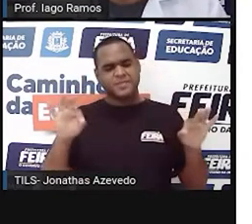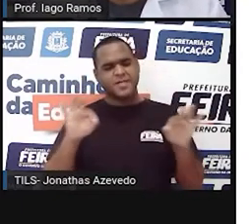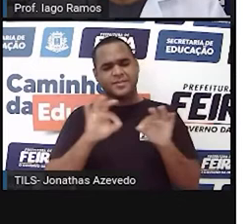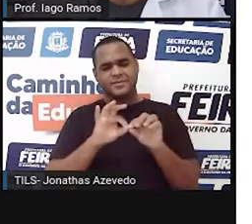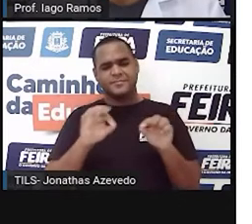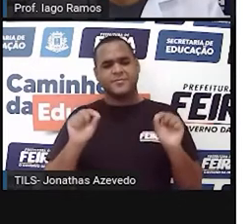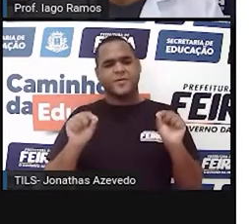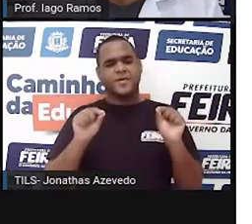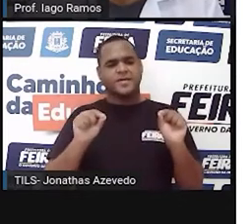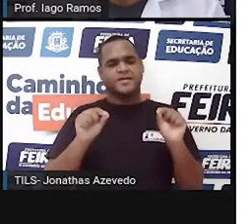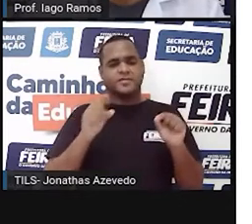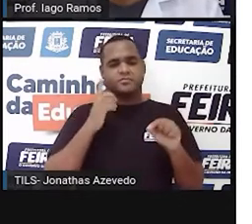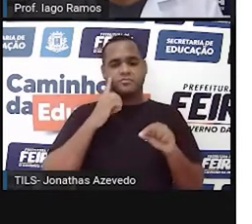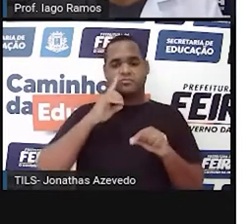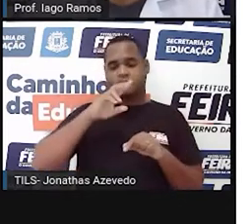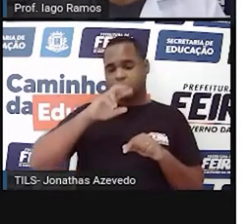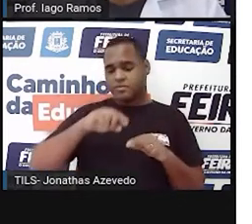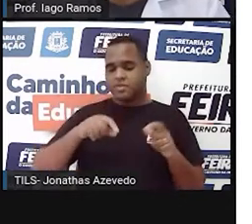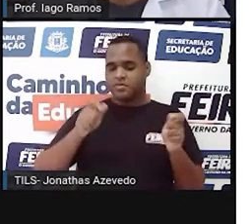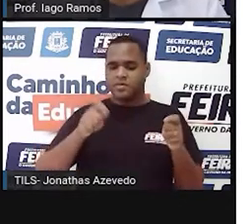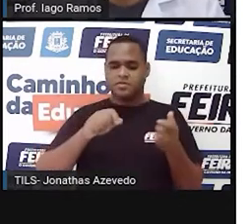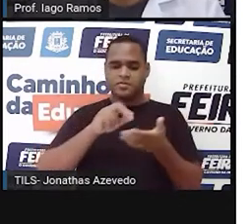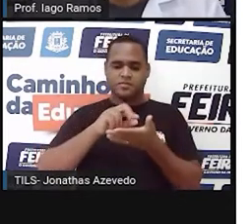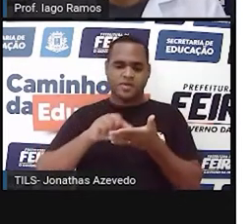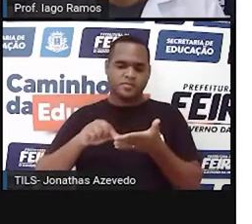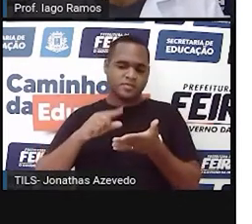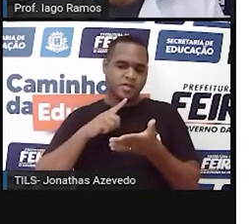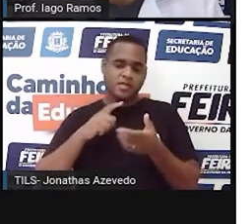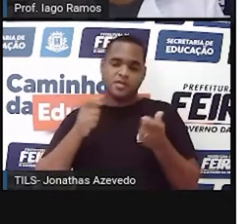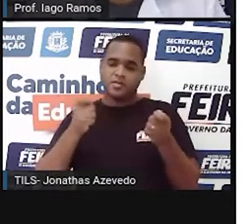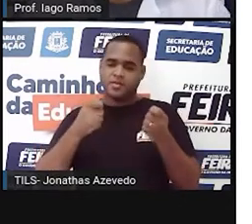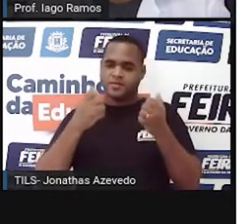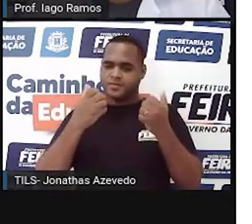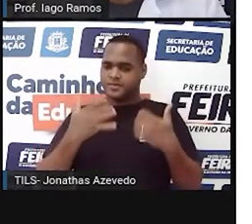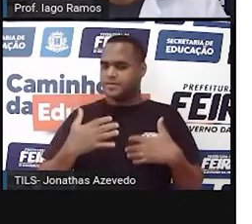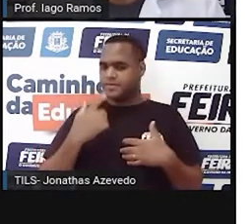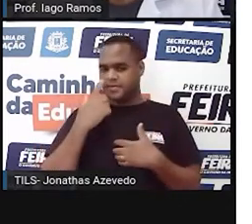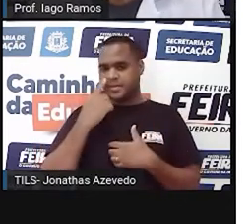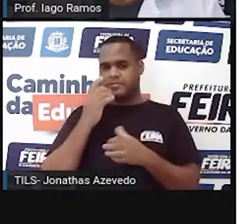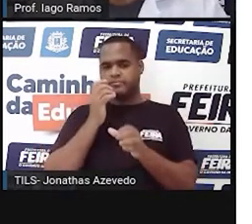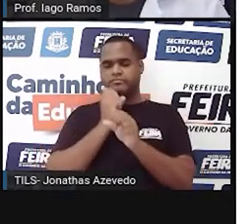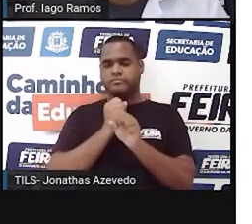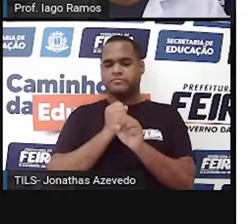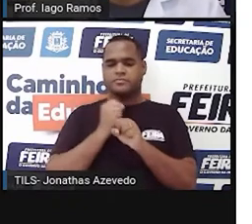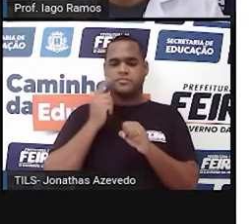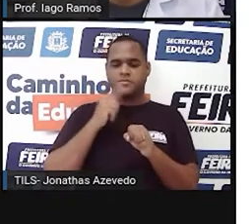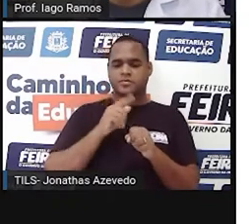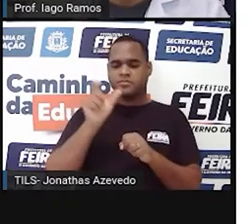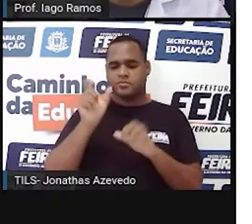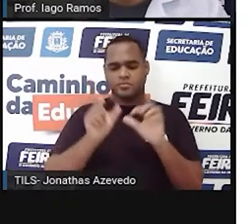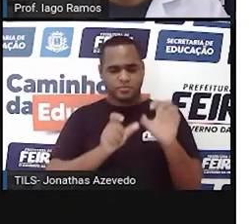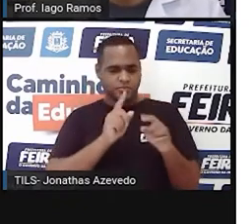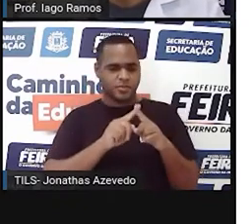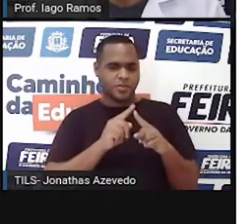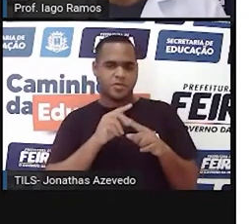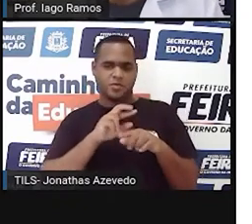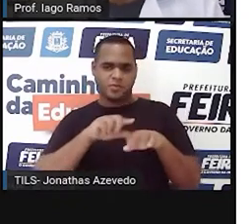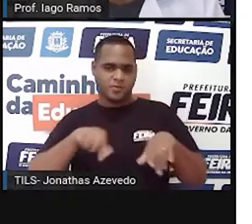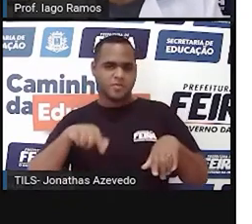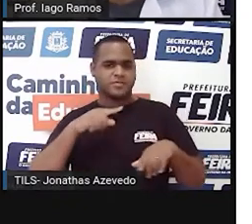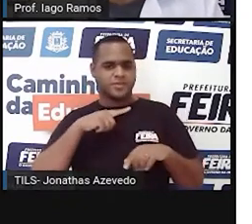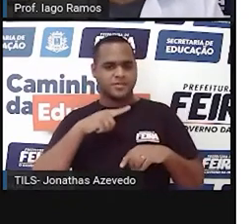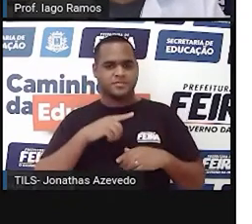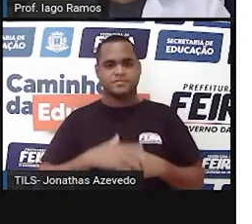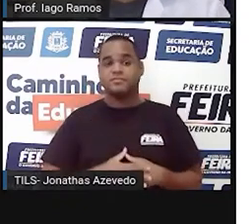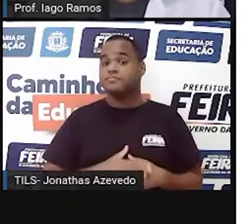São formas, são maneiras que a gente tem para medir as coisas, para medir objetos, para medir coisas, tá?